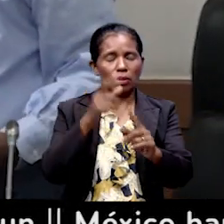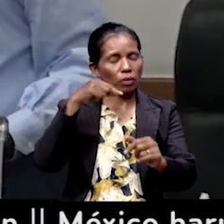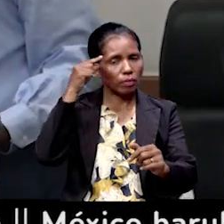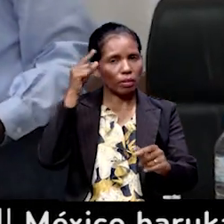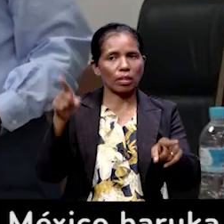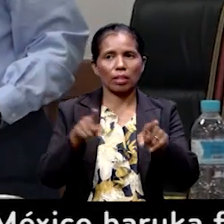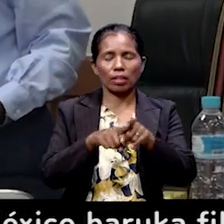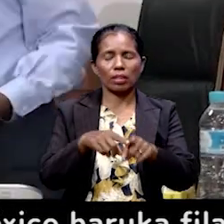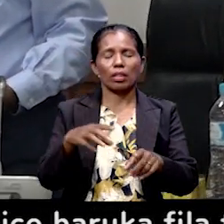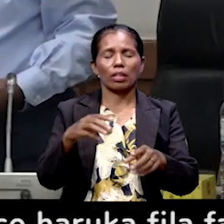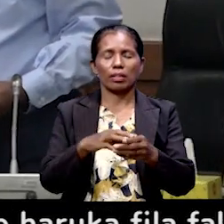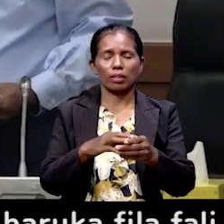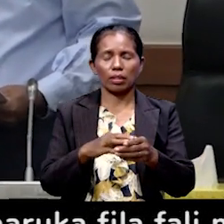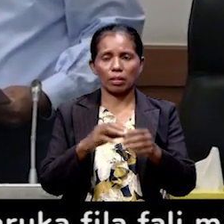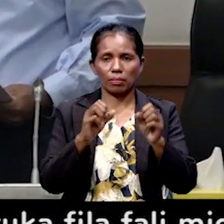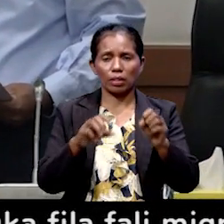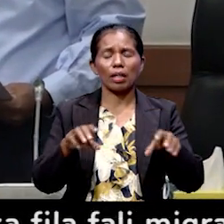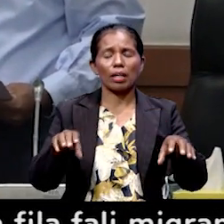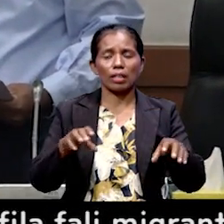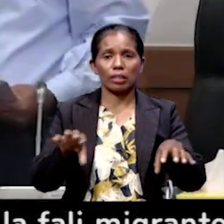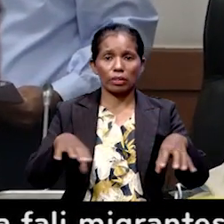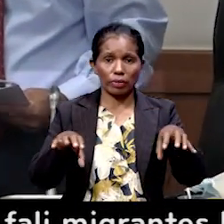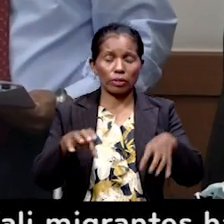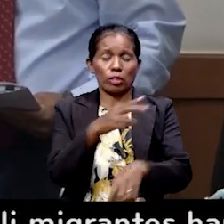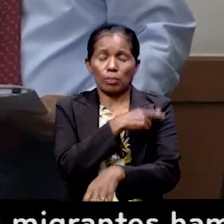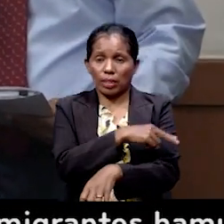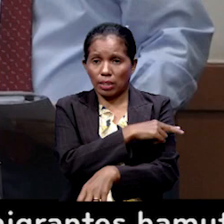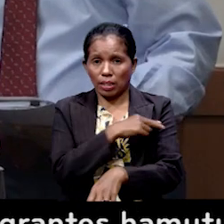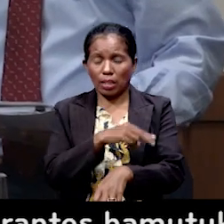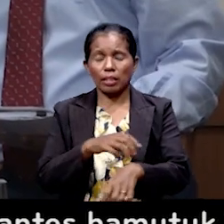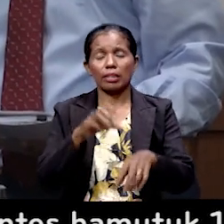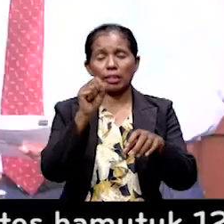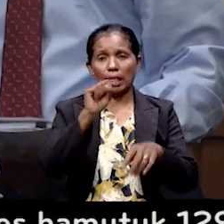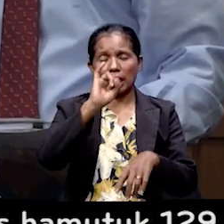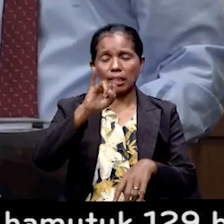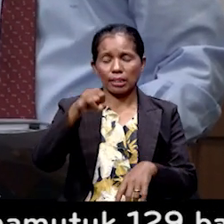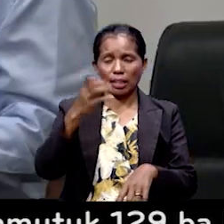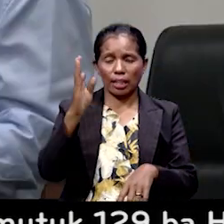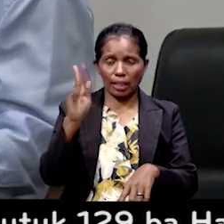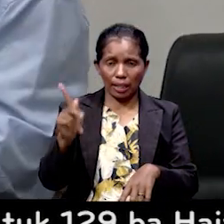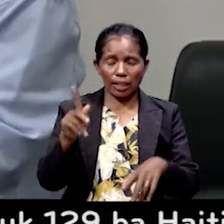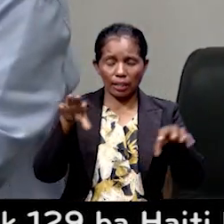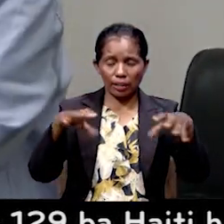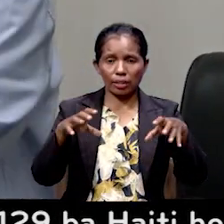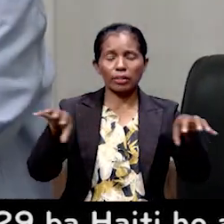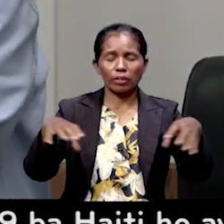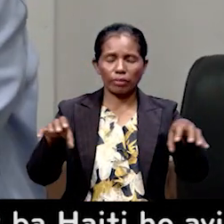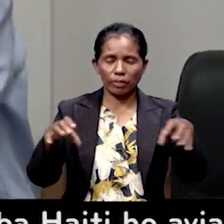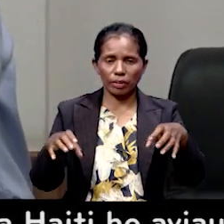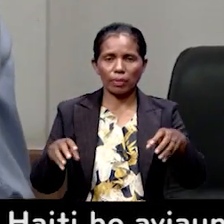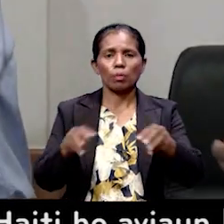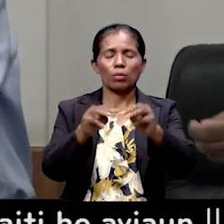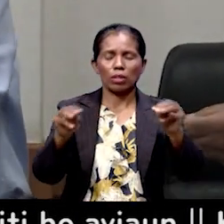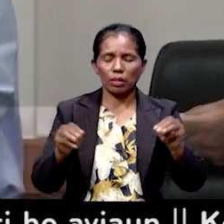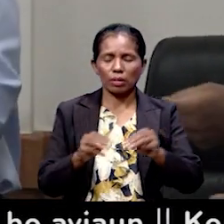macanesan pessoal saúde. Trabalhador sira nebe halau serviço e a centro integrado gestão crise no isolamento, serviço autoridade